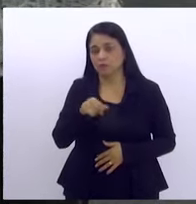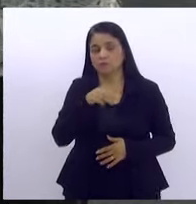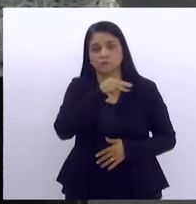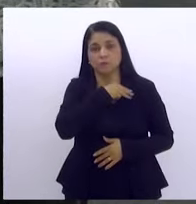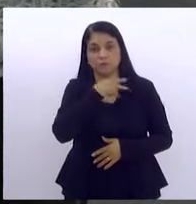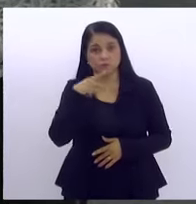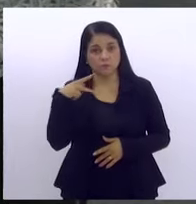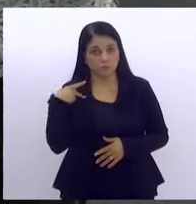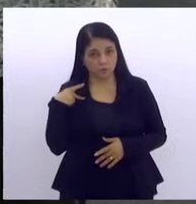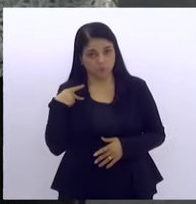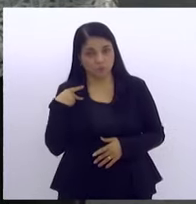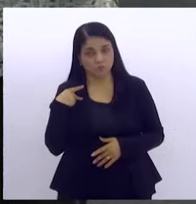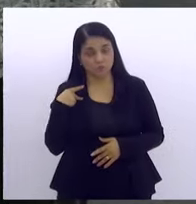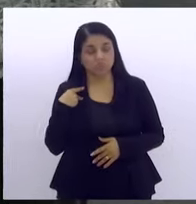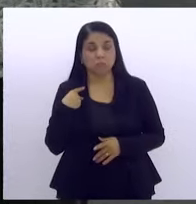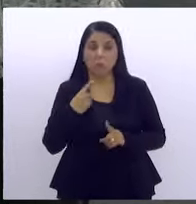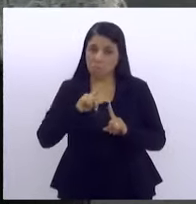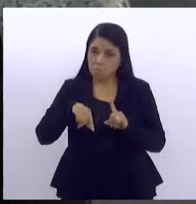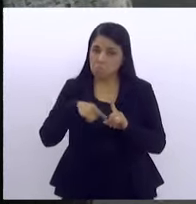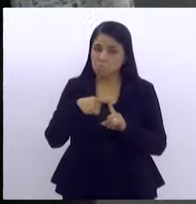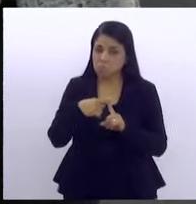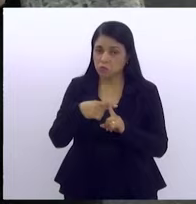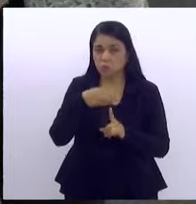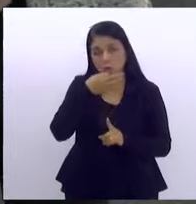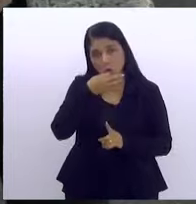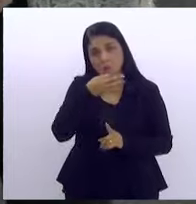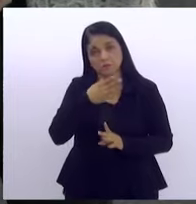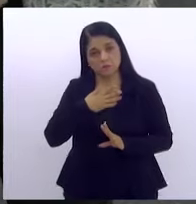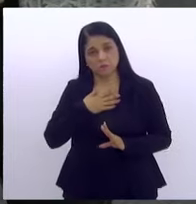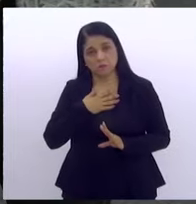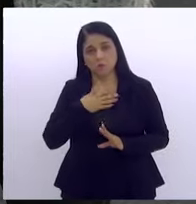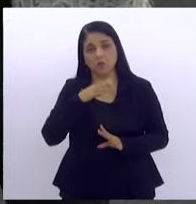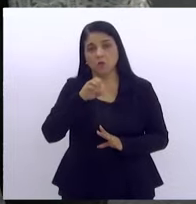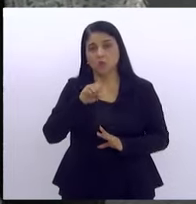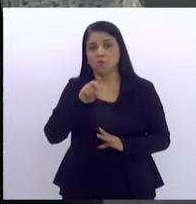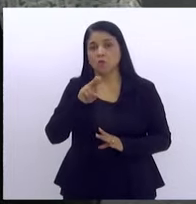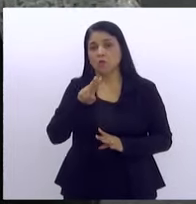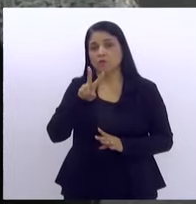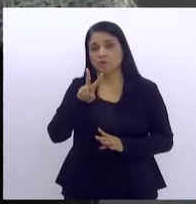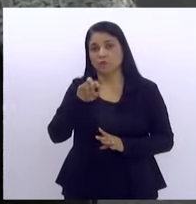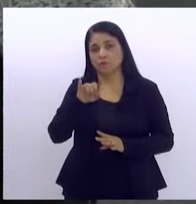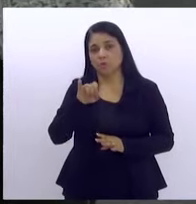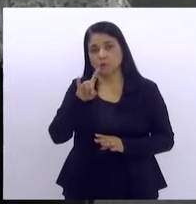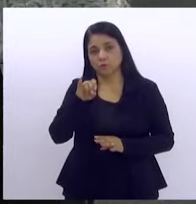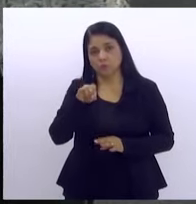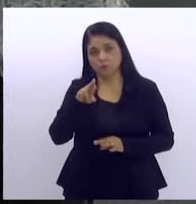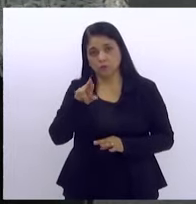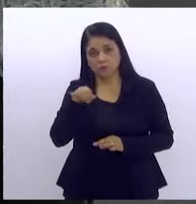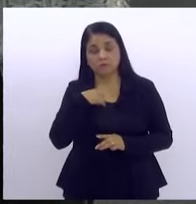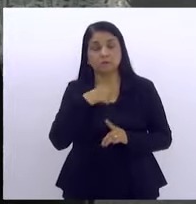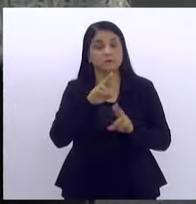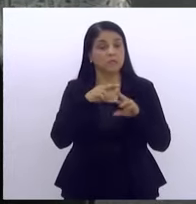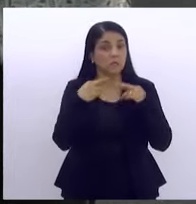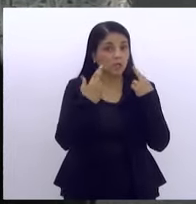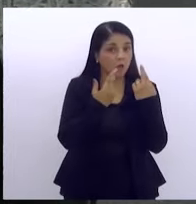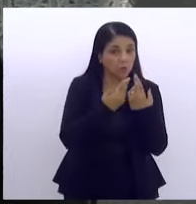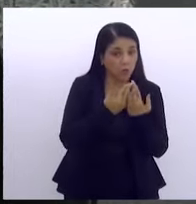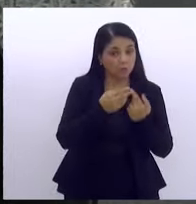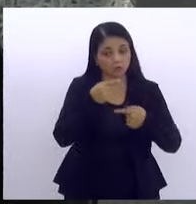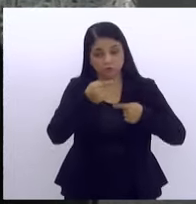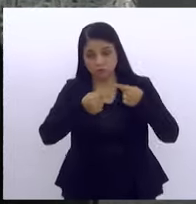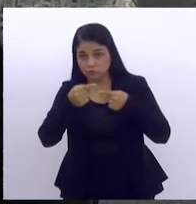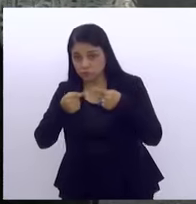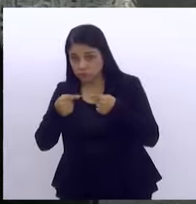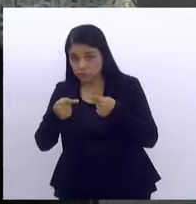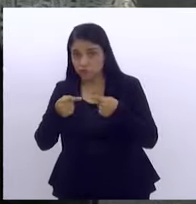até positivo ter uma ouvidoria. O que coloquei na reunião com Vossa Excelência é